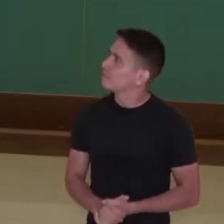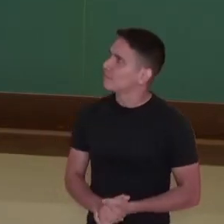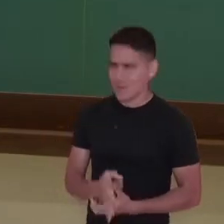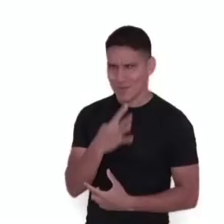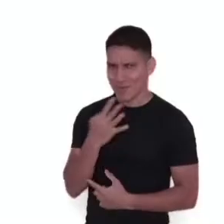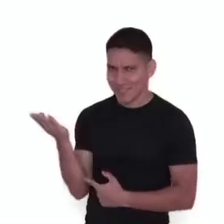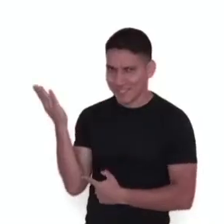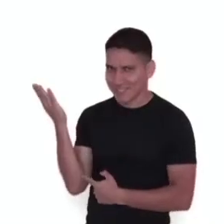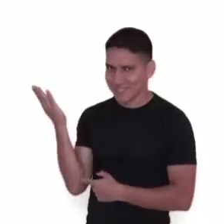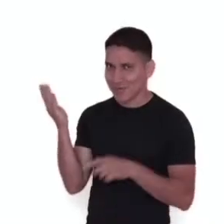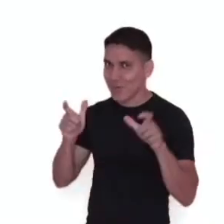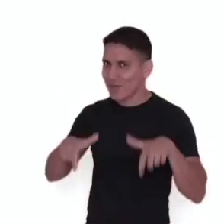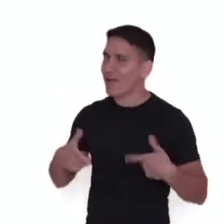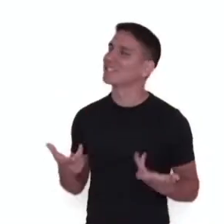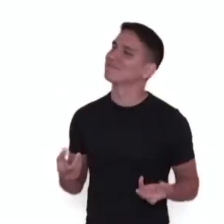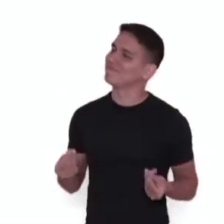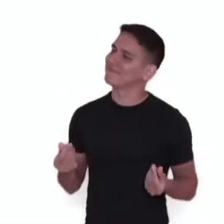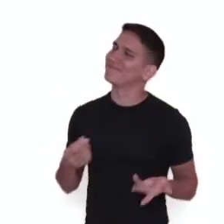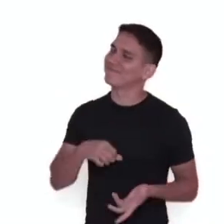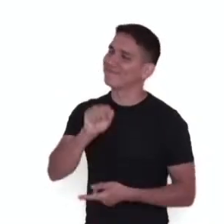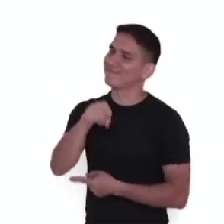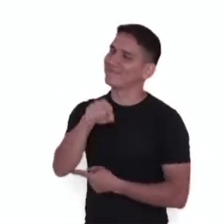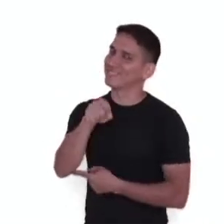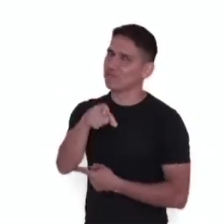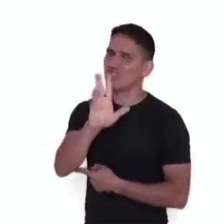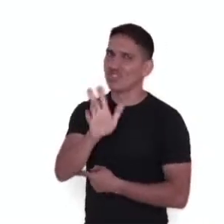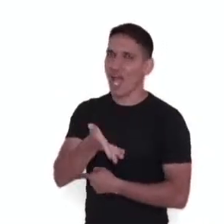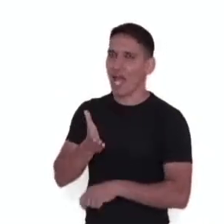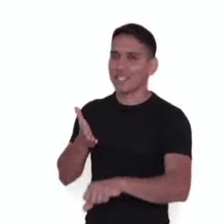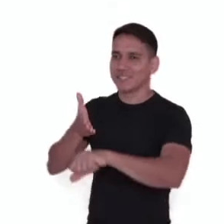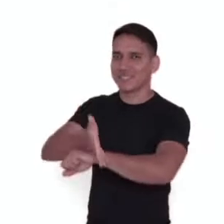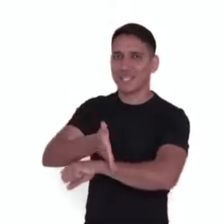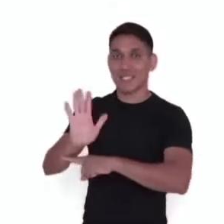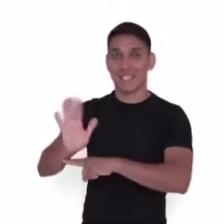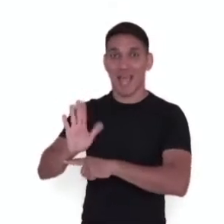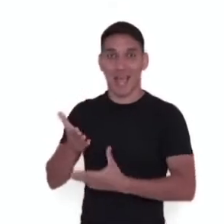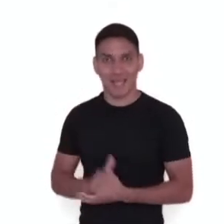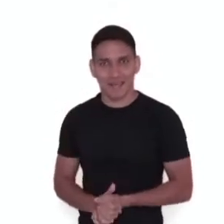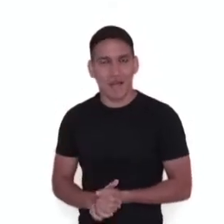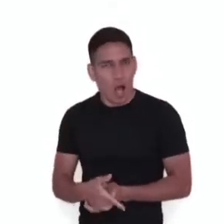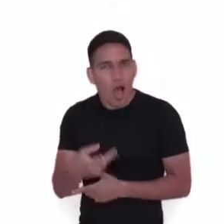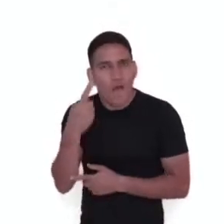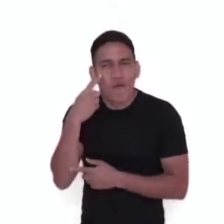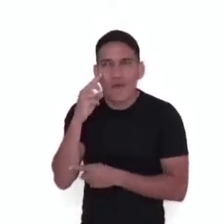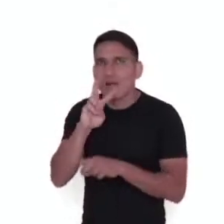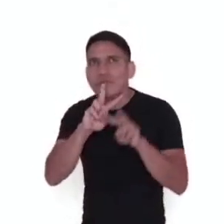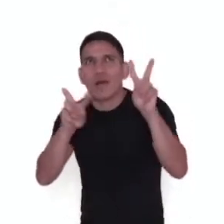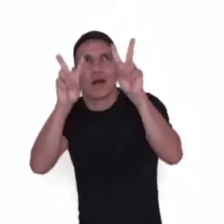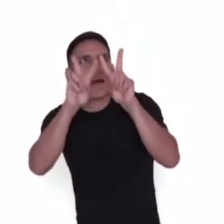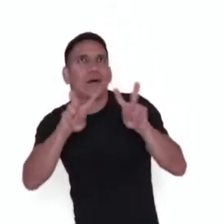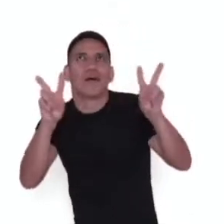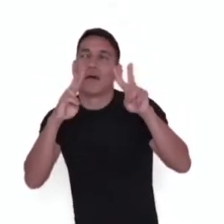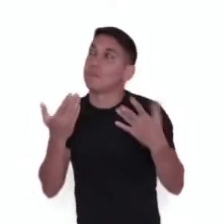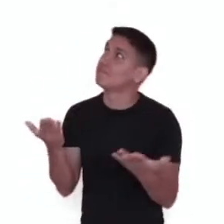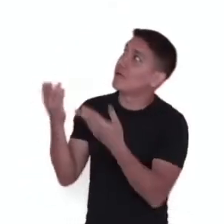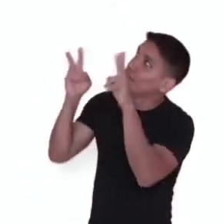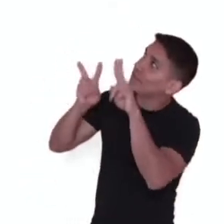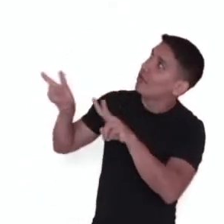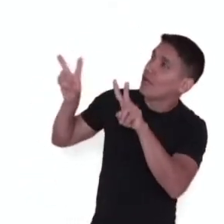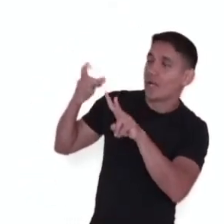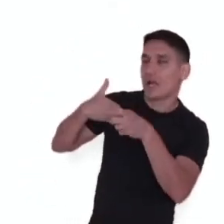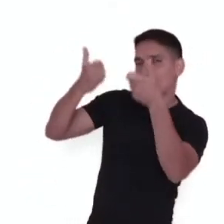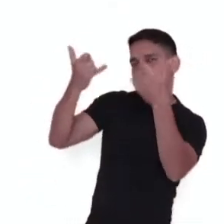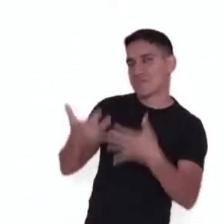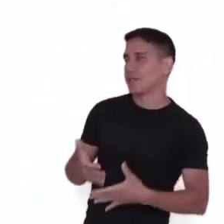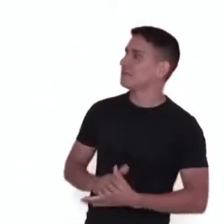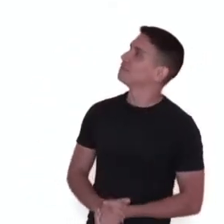reconhece esse lugar? Você já foi ao cinema? Então olhe muito bem essa imagem enquanto eu faço